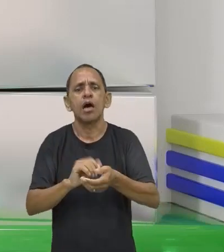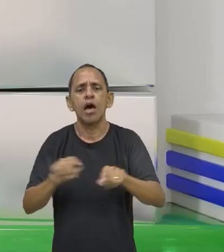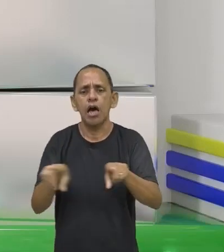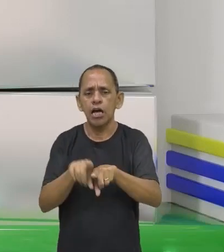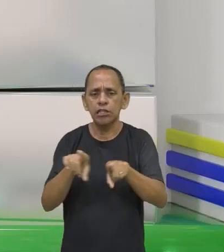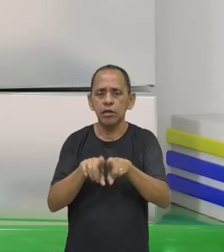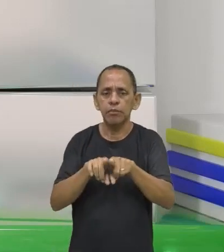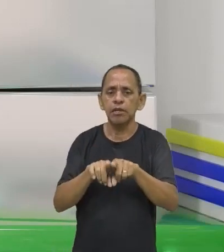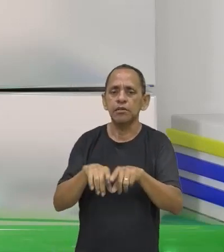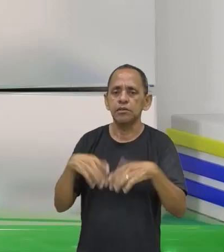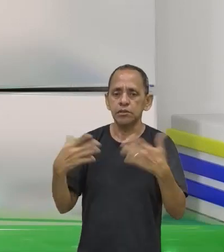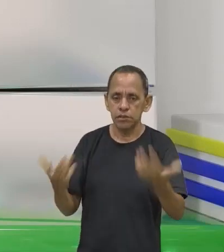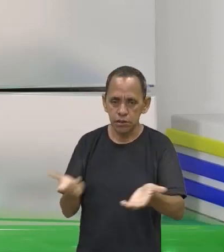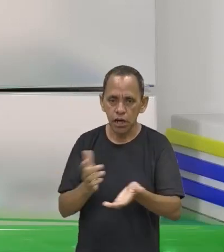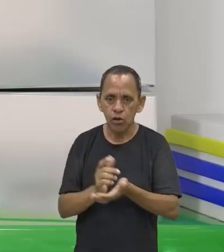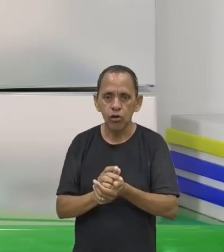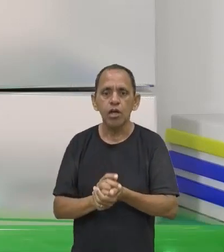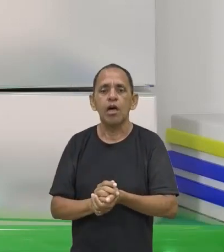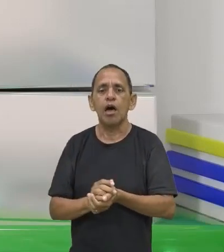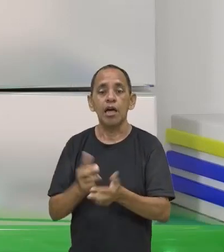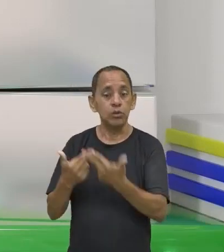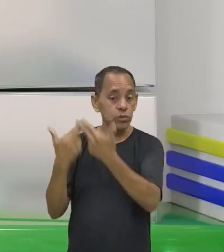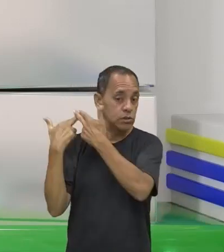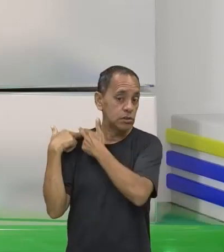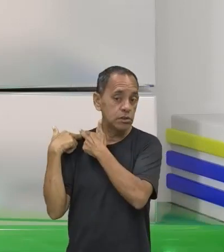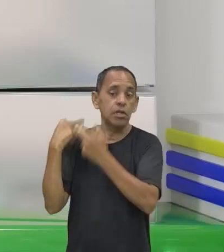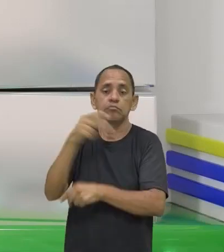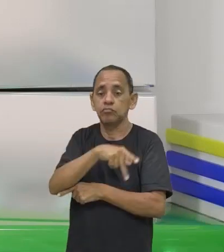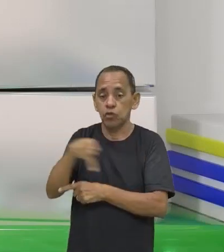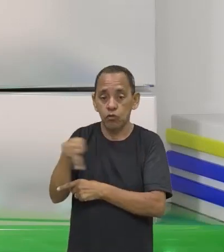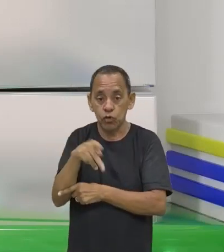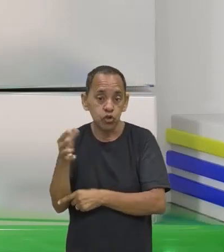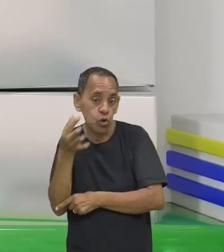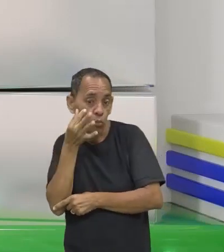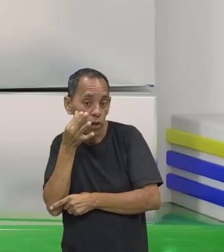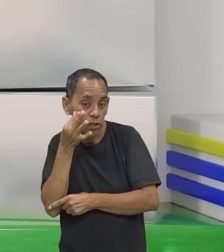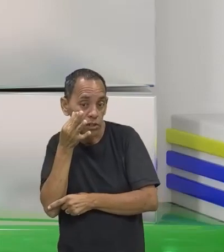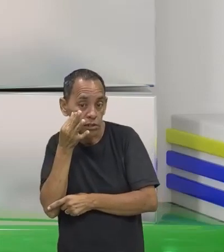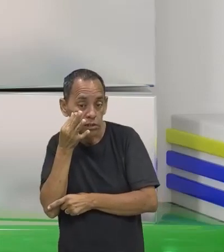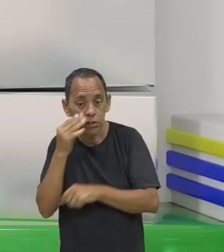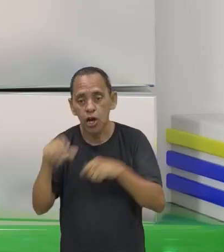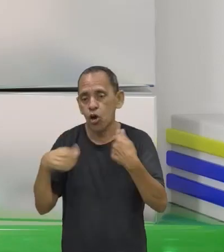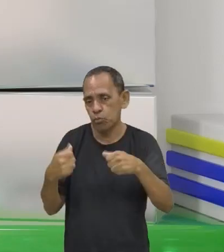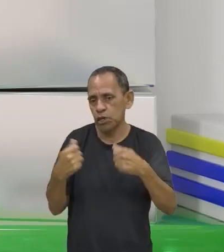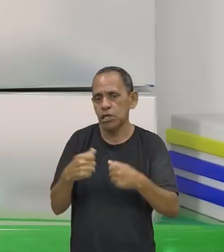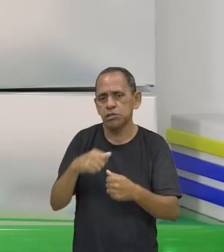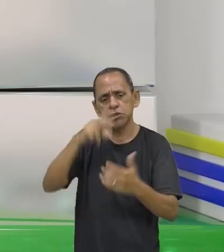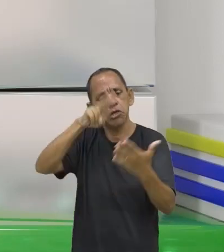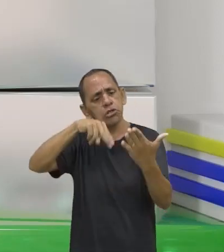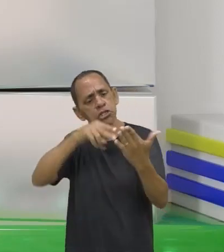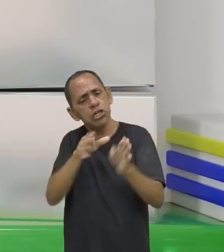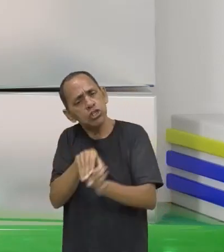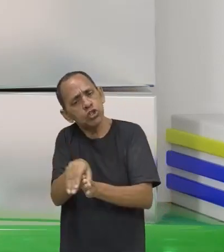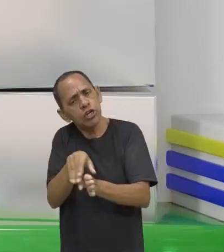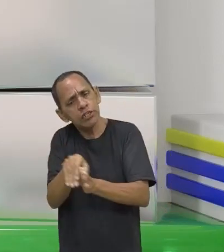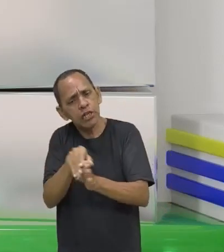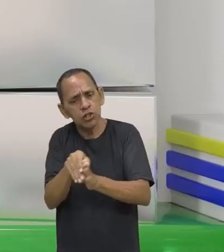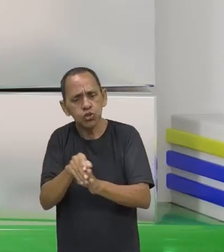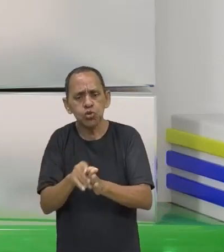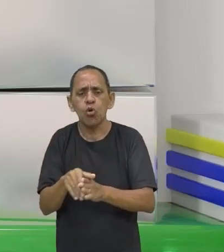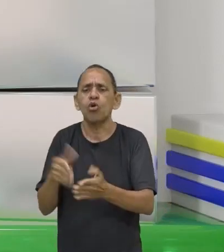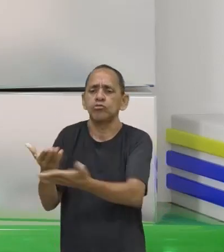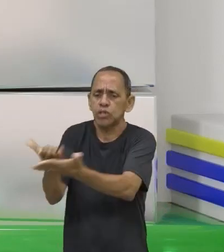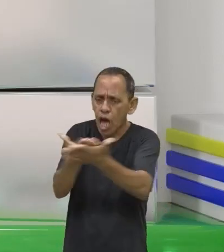professor presencial é estar munido desse documento, ler as orientações e organizar esta aula com o aluno. O conteúdo